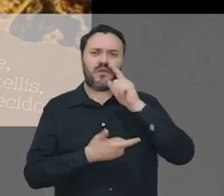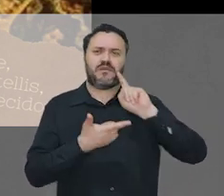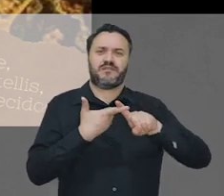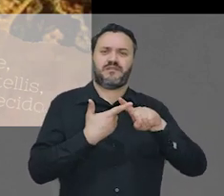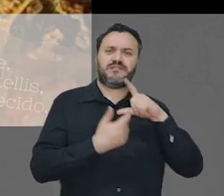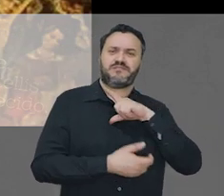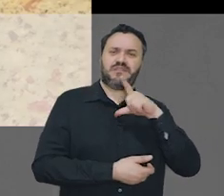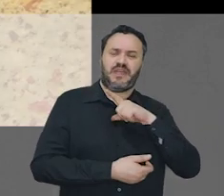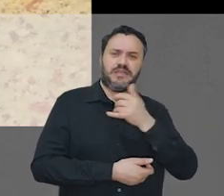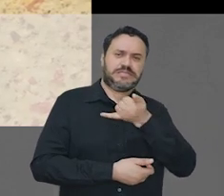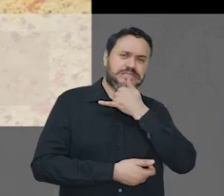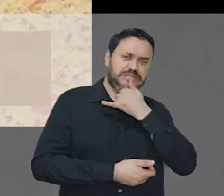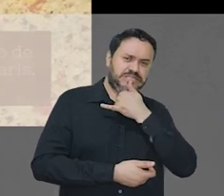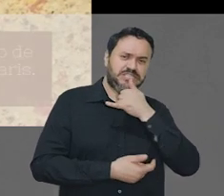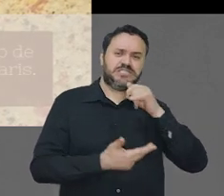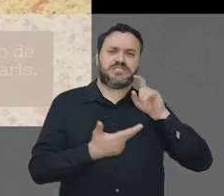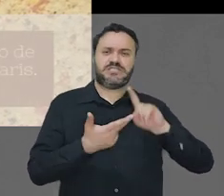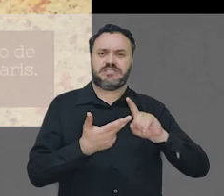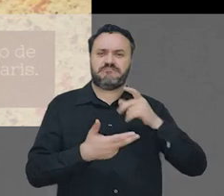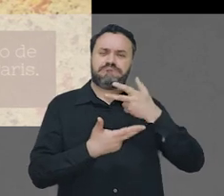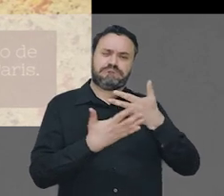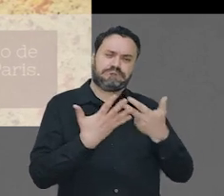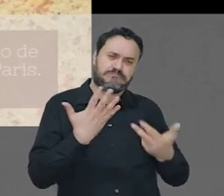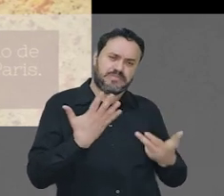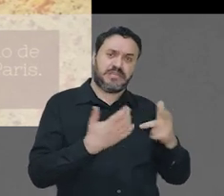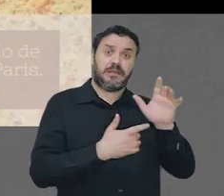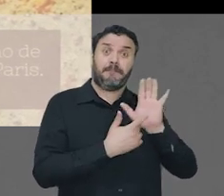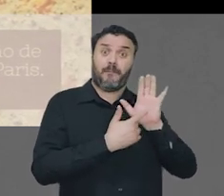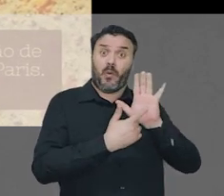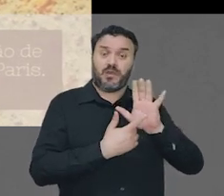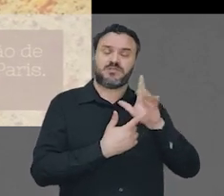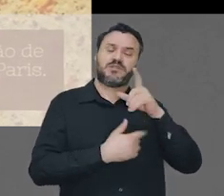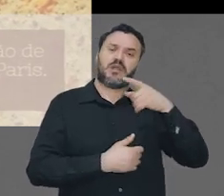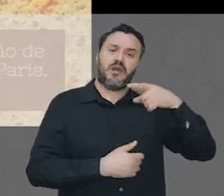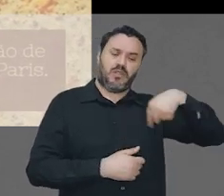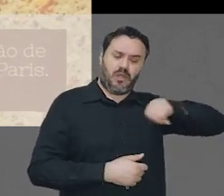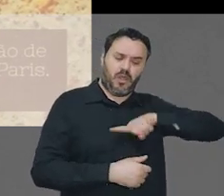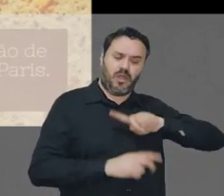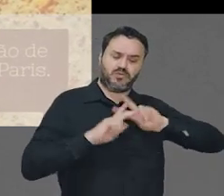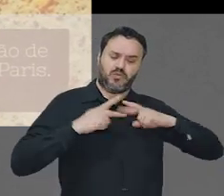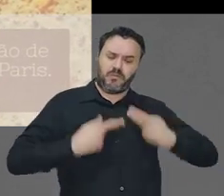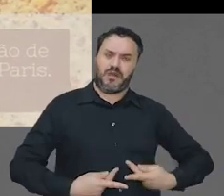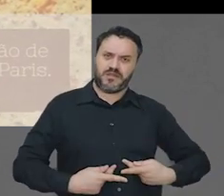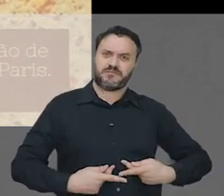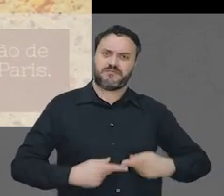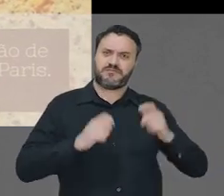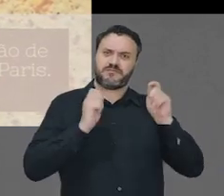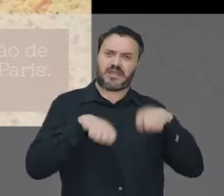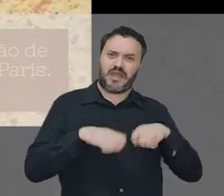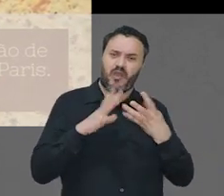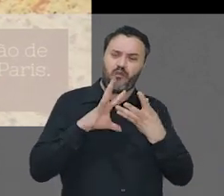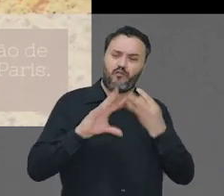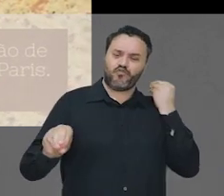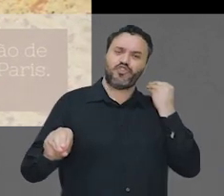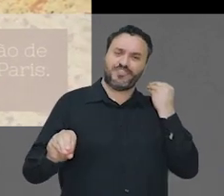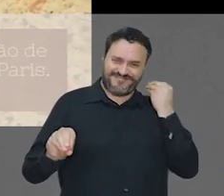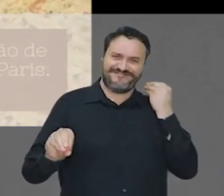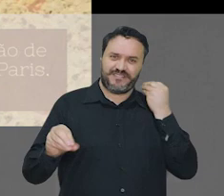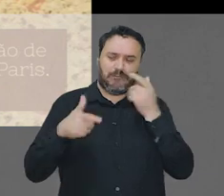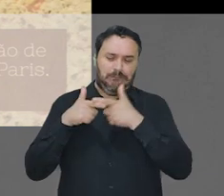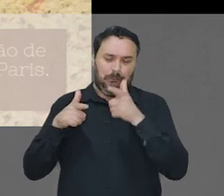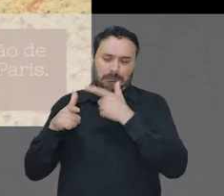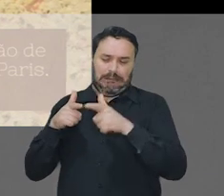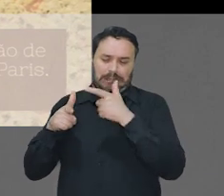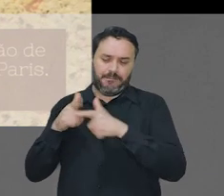e mostram a capacidade humana de se subtrair às armadilhas do destino por meio da astúcia e